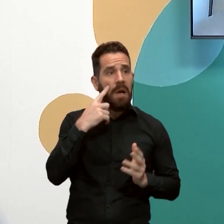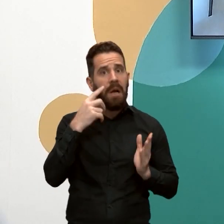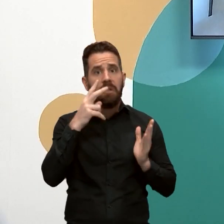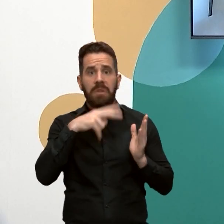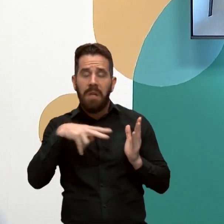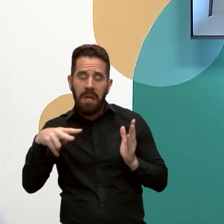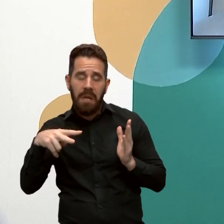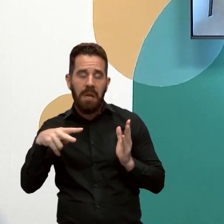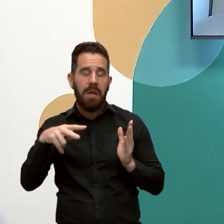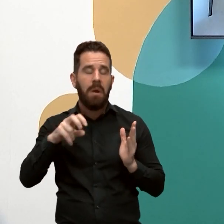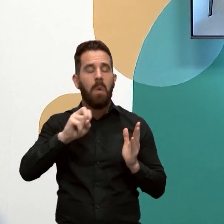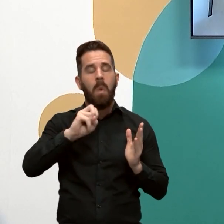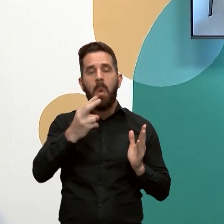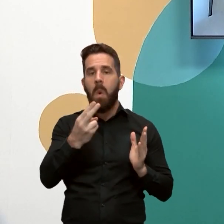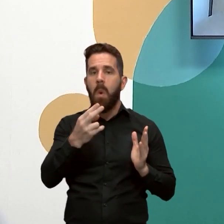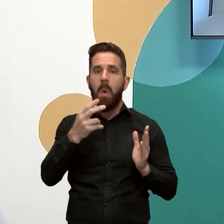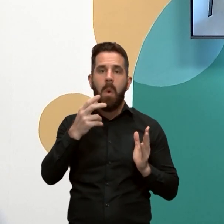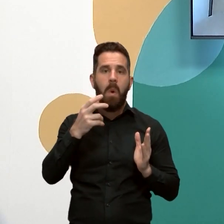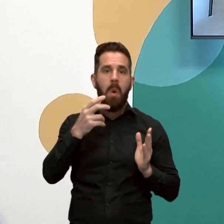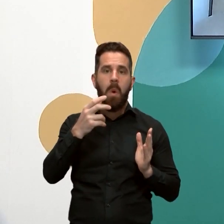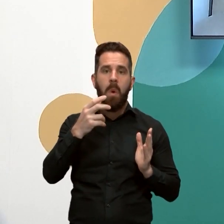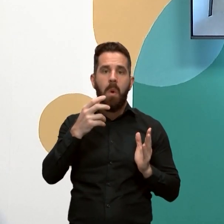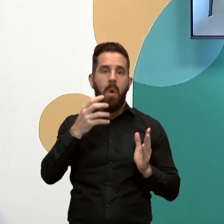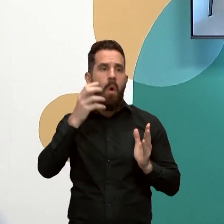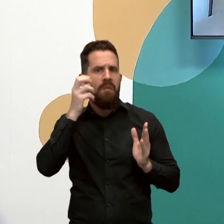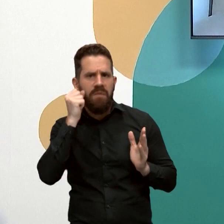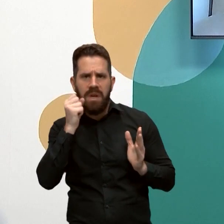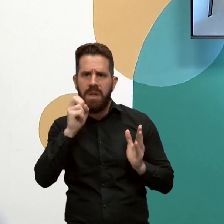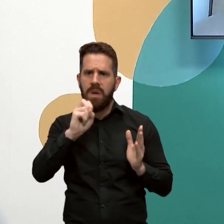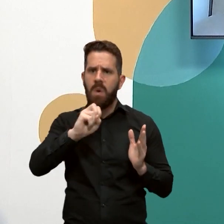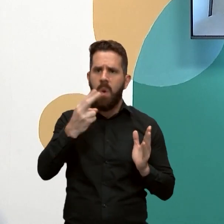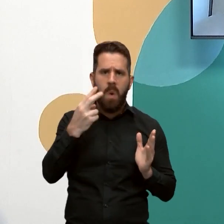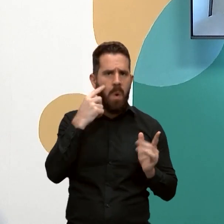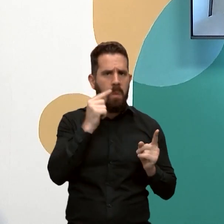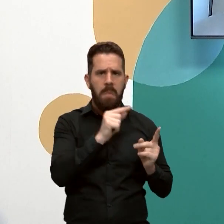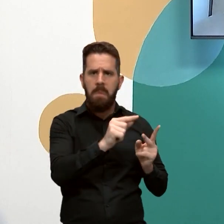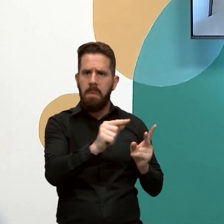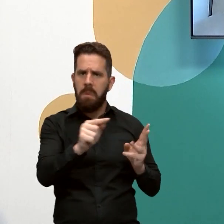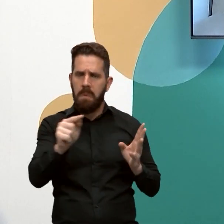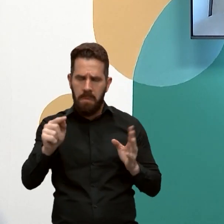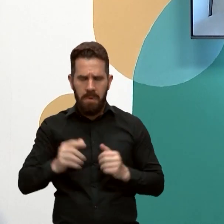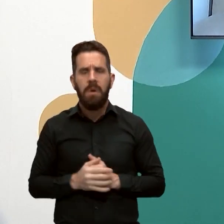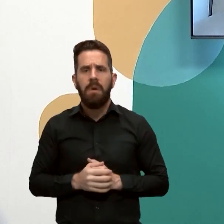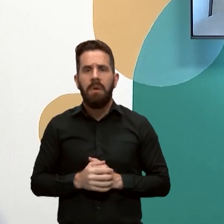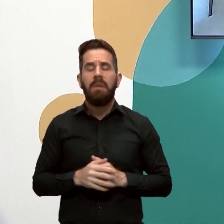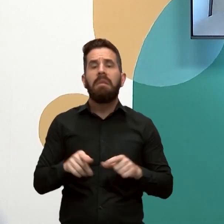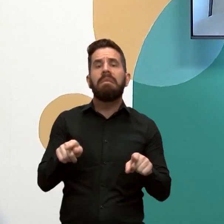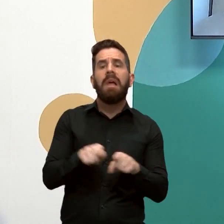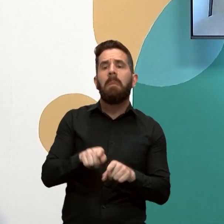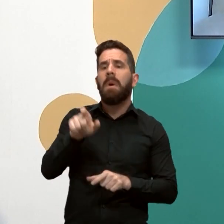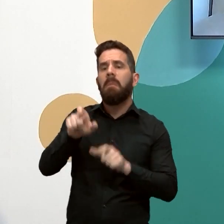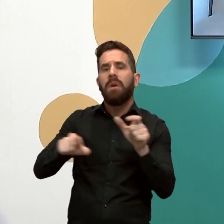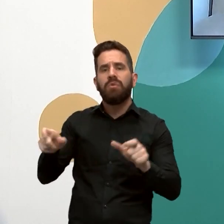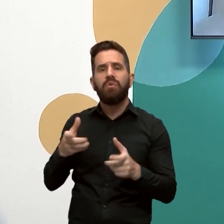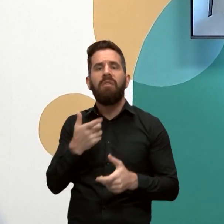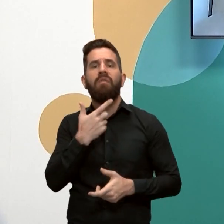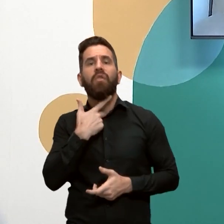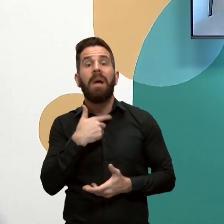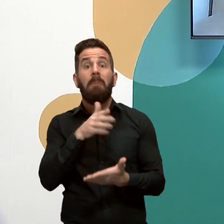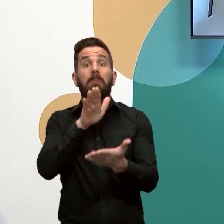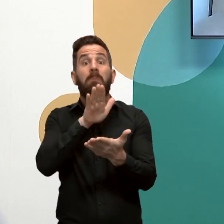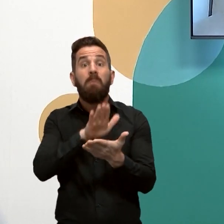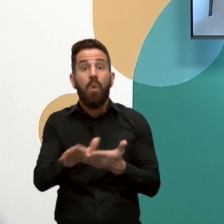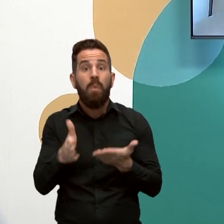né, para ler, para ouvir, enfim. E também em relação a quem quer publicar na